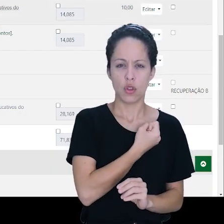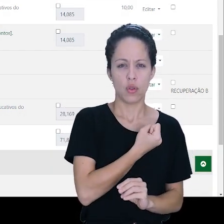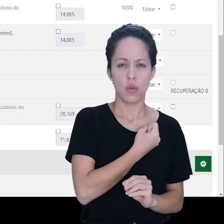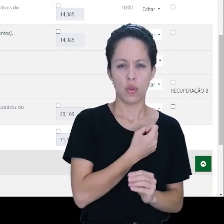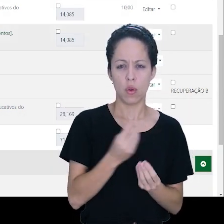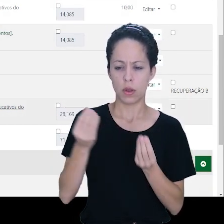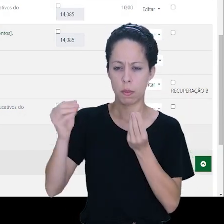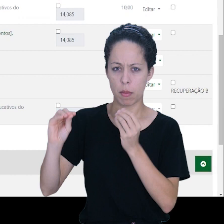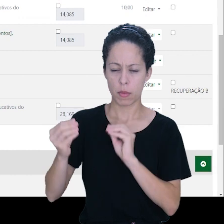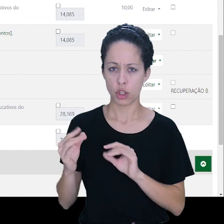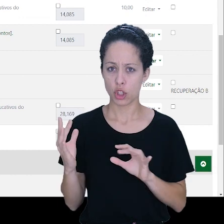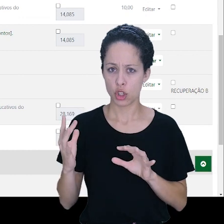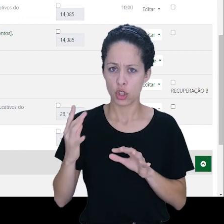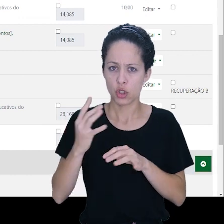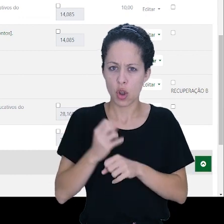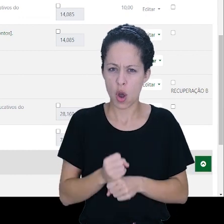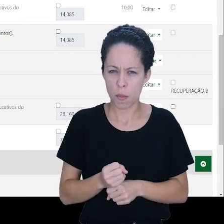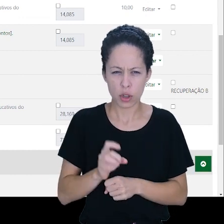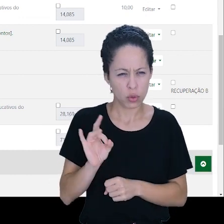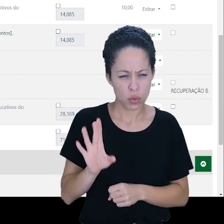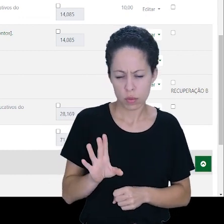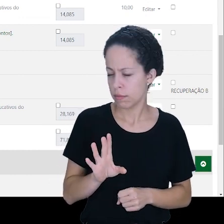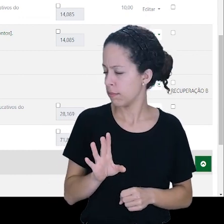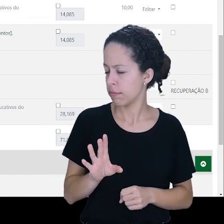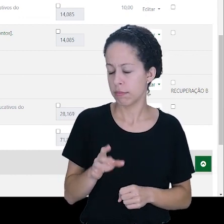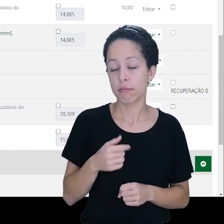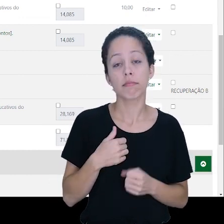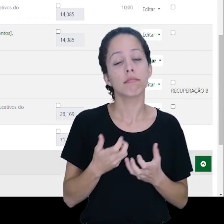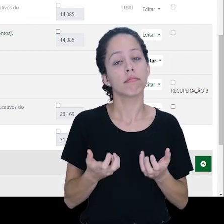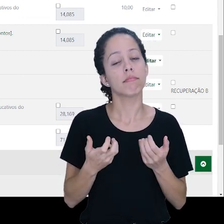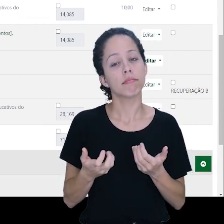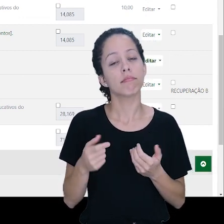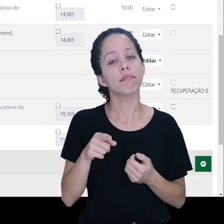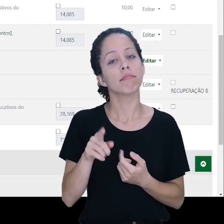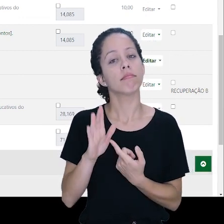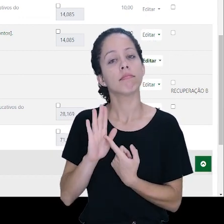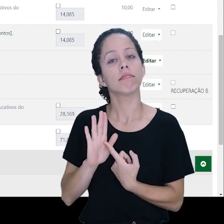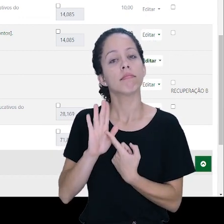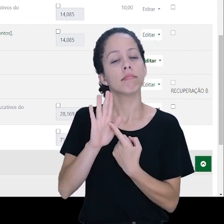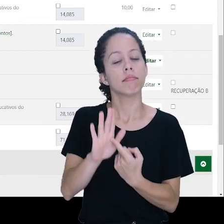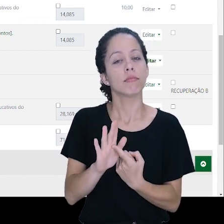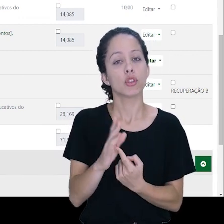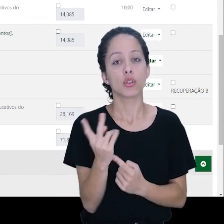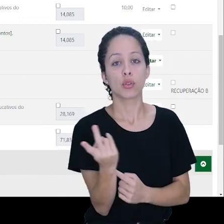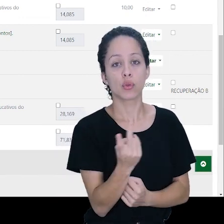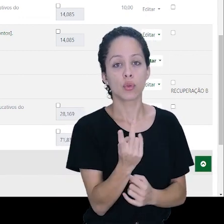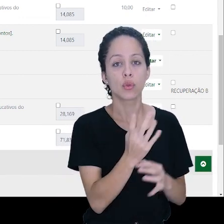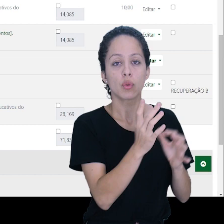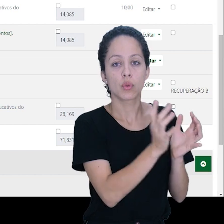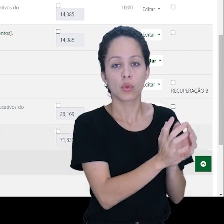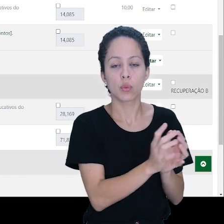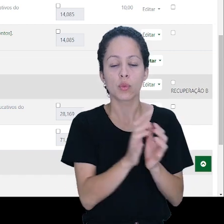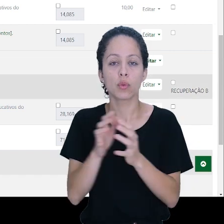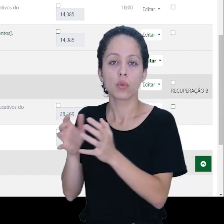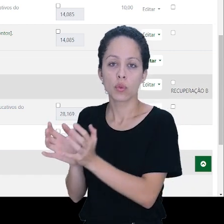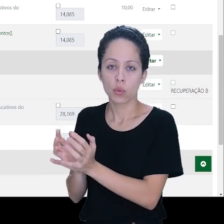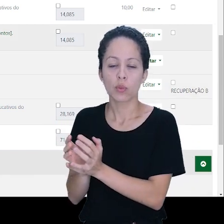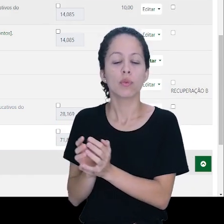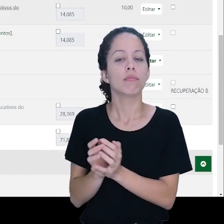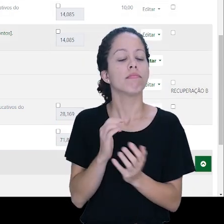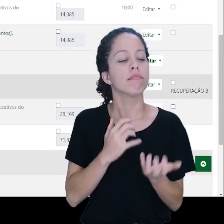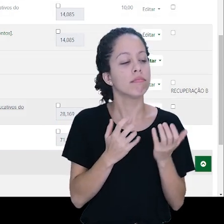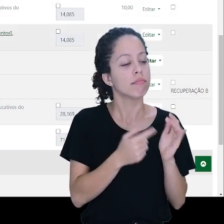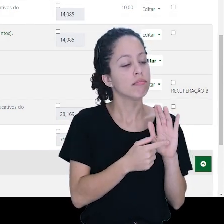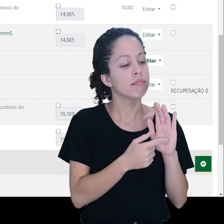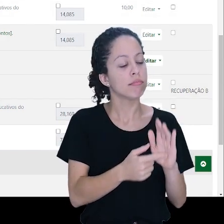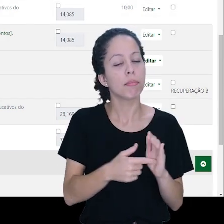não quero que some essas notas quero que tava acontecendo antes nesse livro de notas eu quero que você traga para mim a maior nota entre